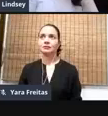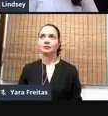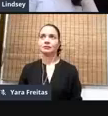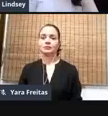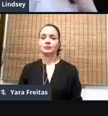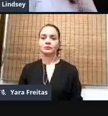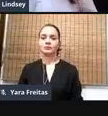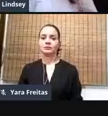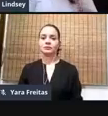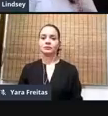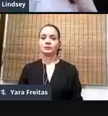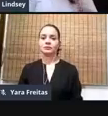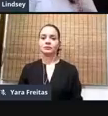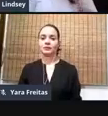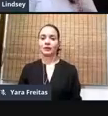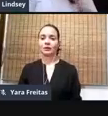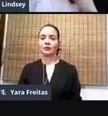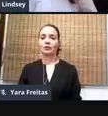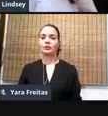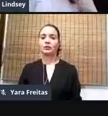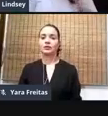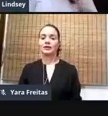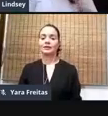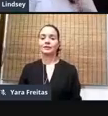Mata mais do que câncer